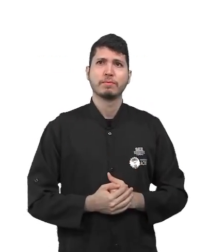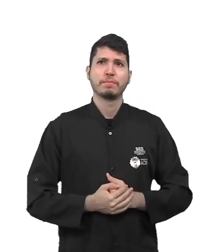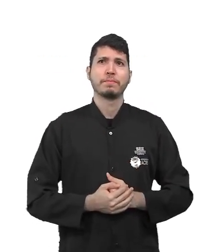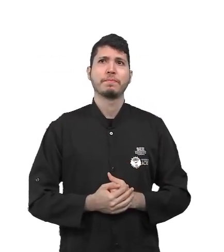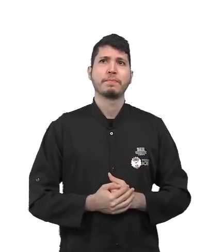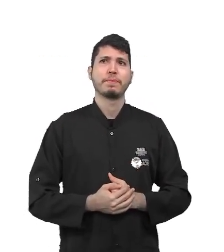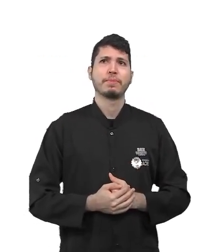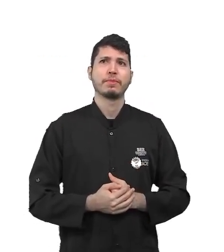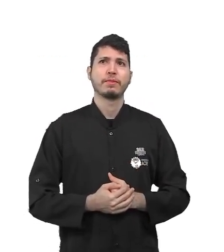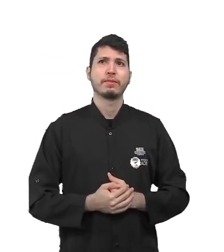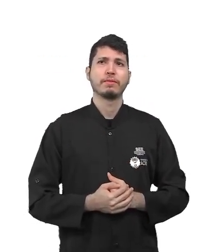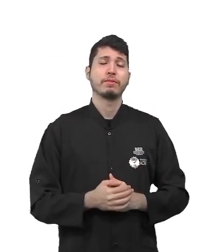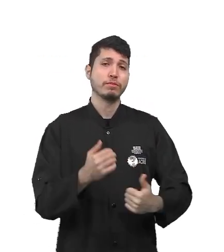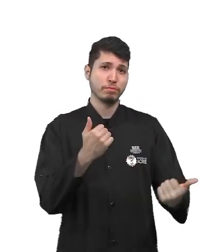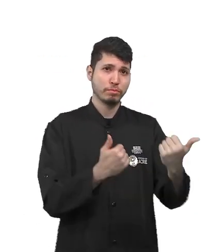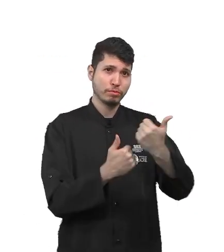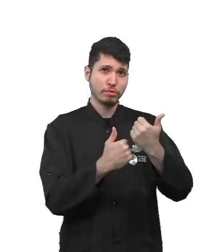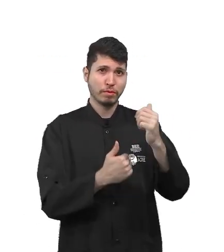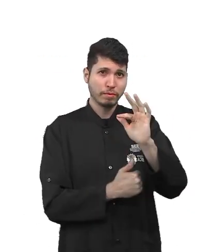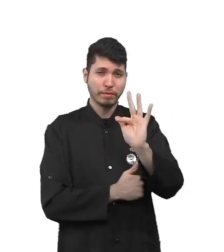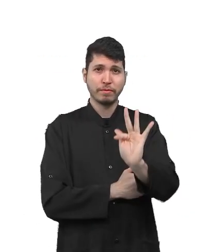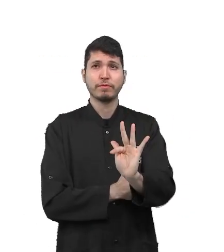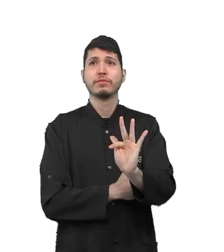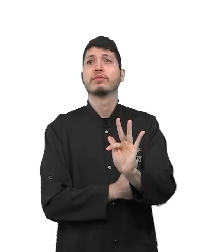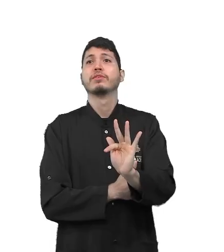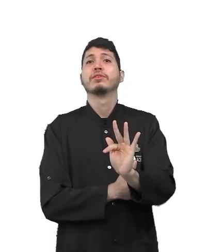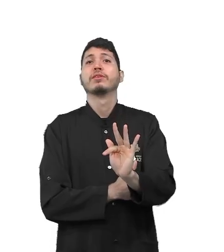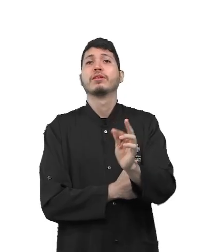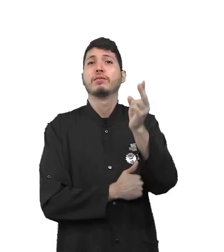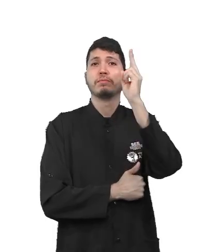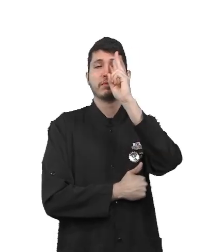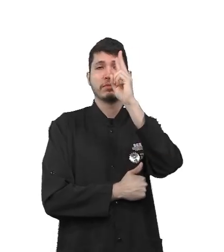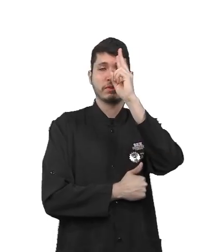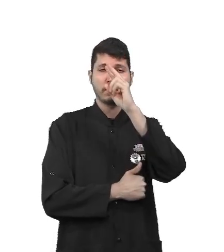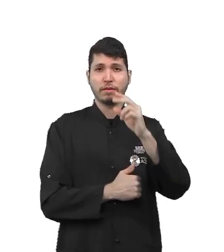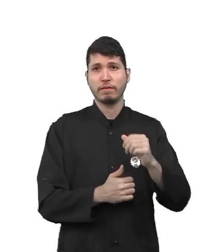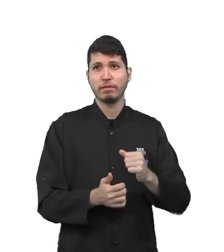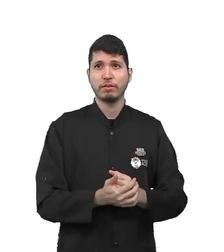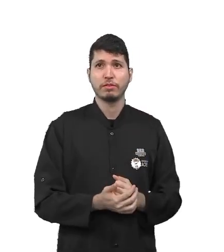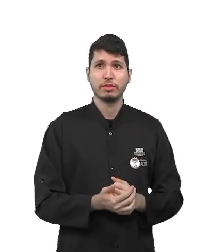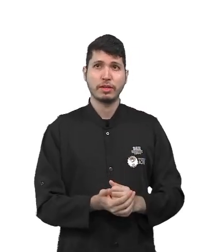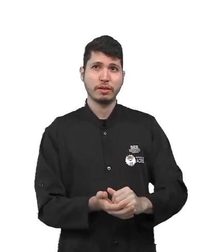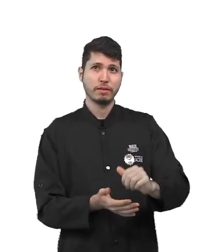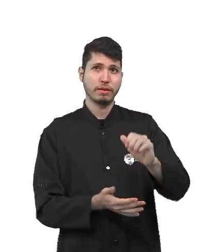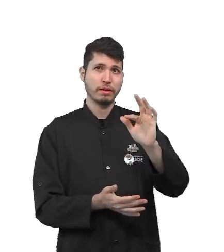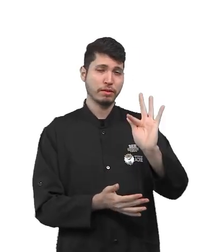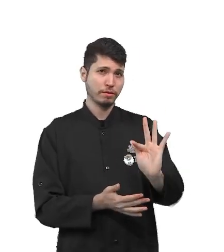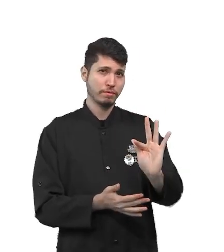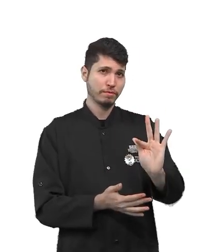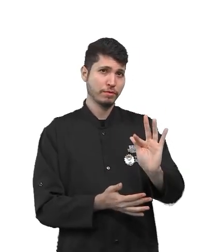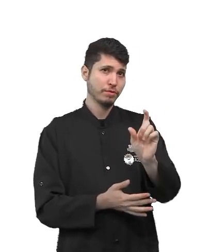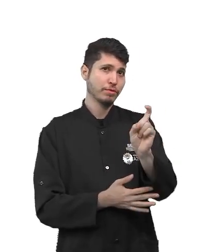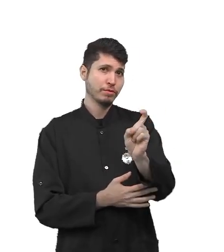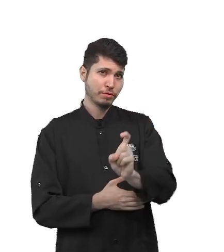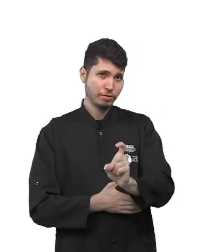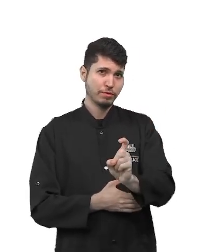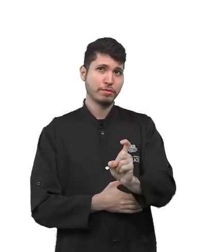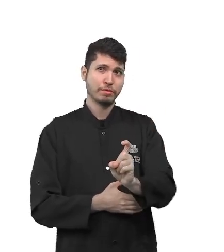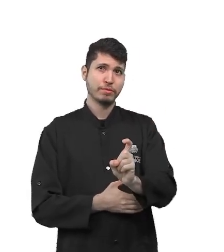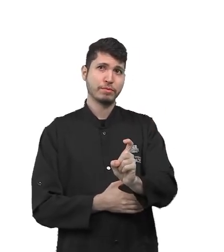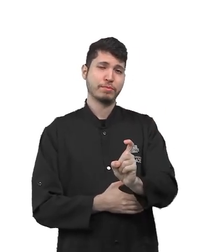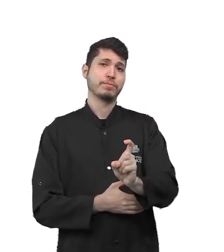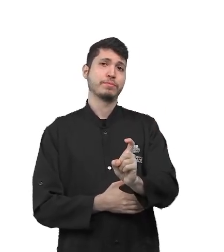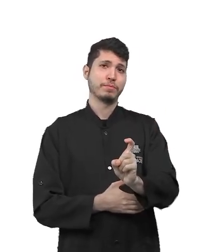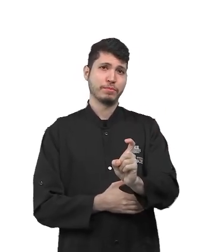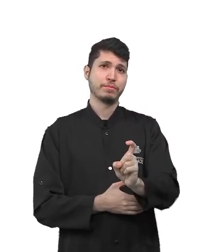na função. Professor, que função? Lembrando que a nossa função dada foi a f de x, não é isso? Do